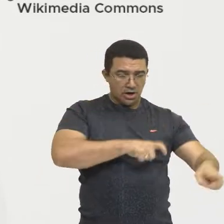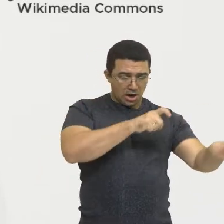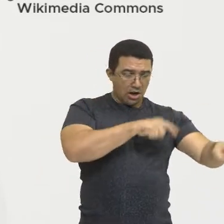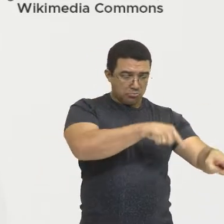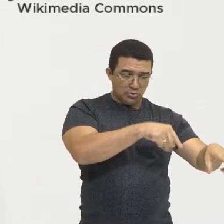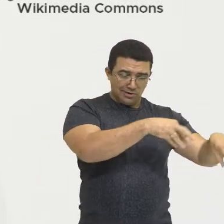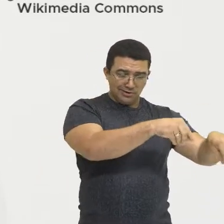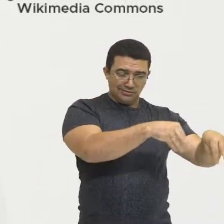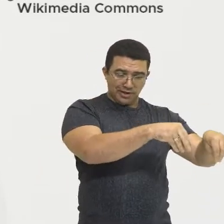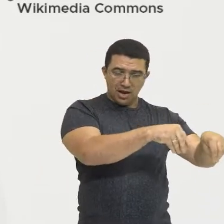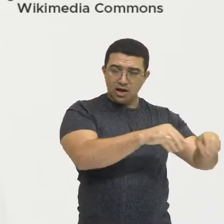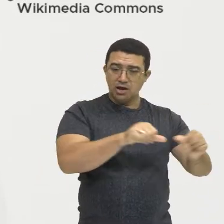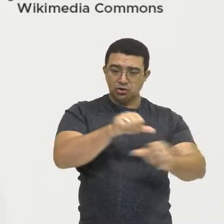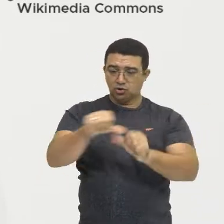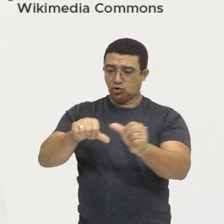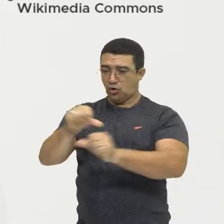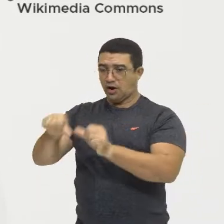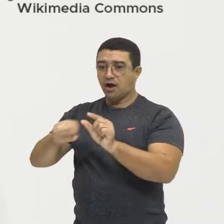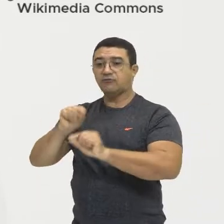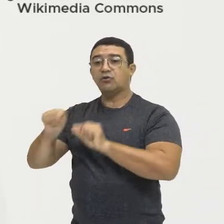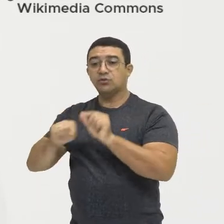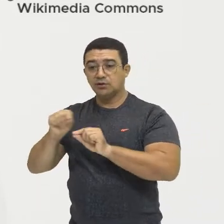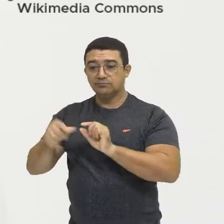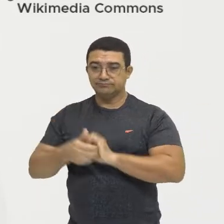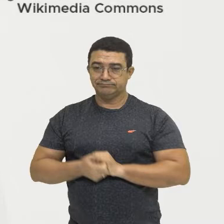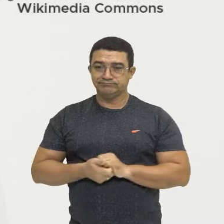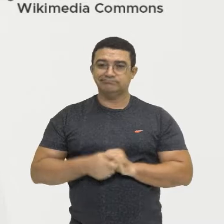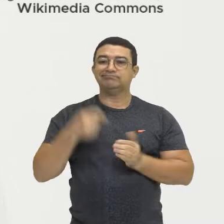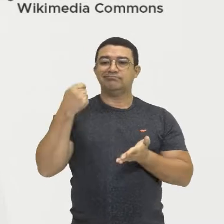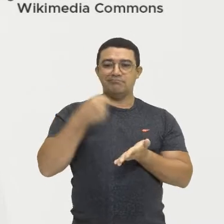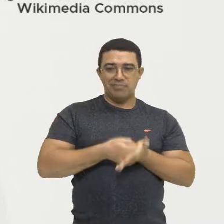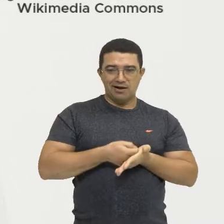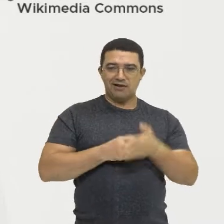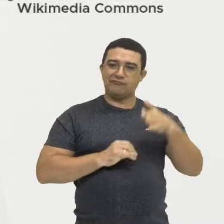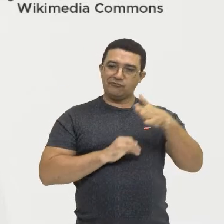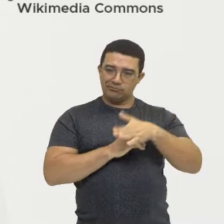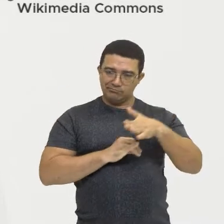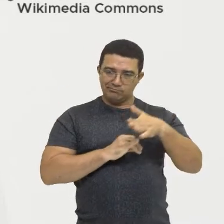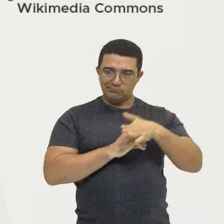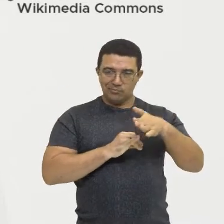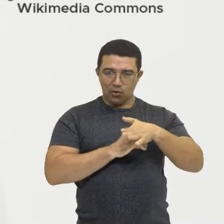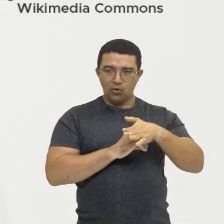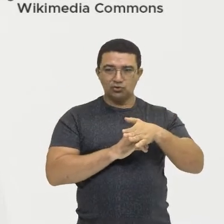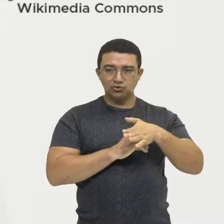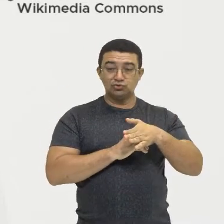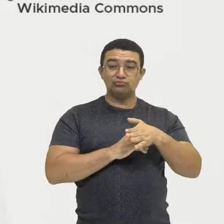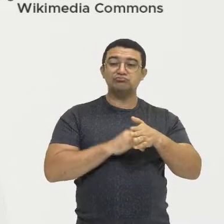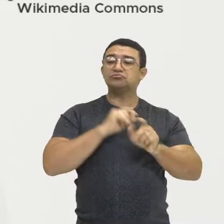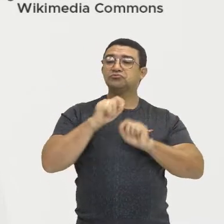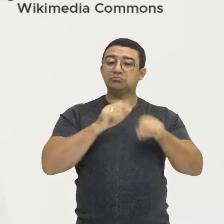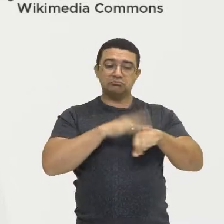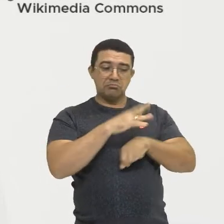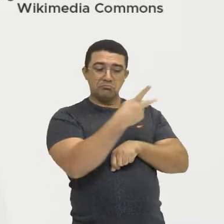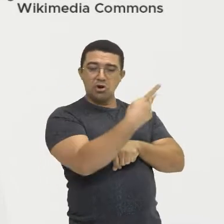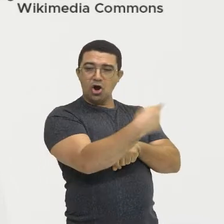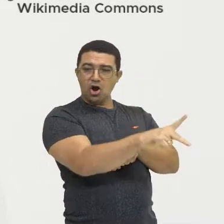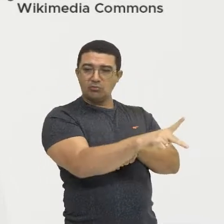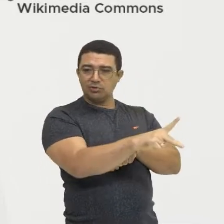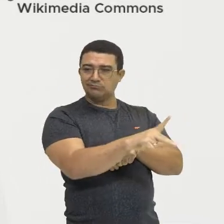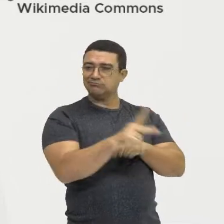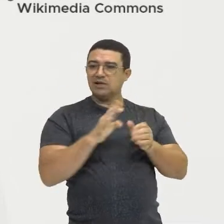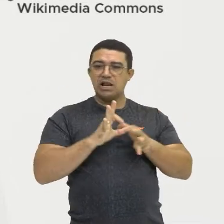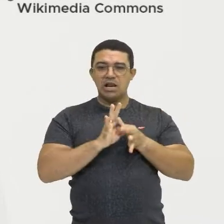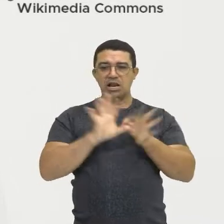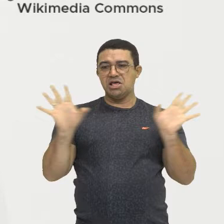né, esse refúgio, pelo pagamento de imposto e ao custo da sua própria liberdade. Ou seja, eles não